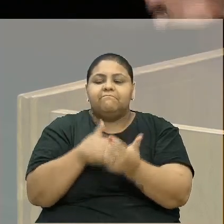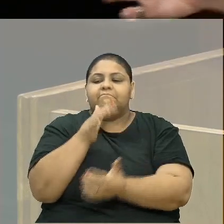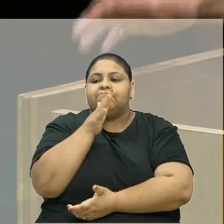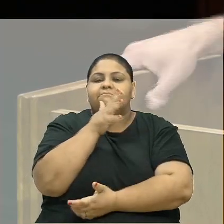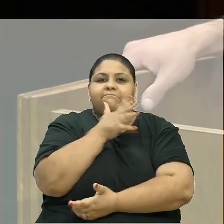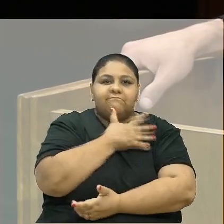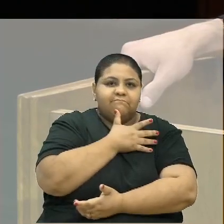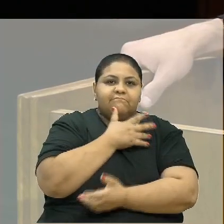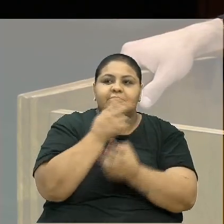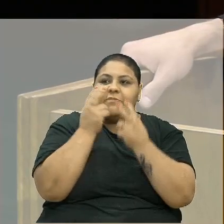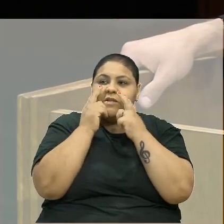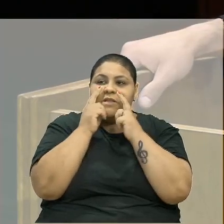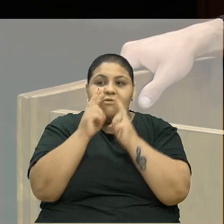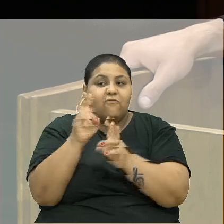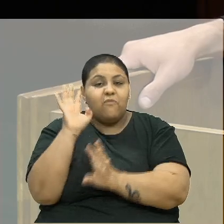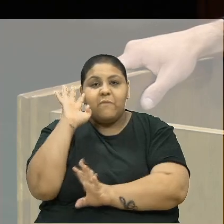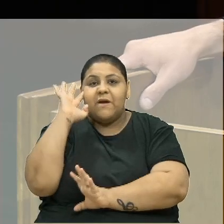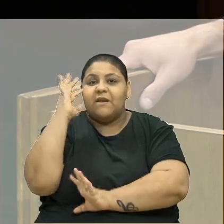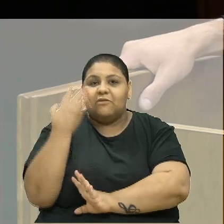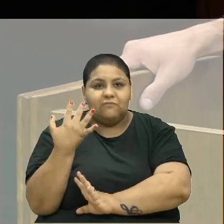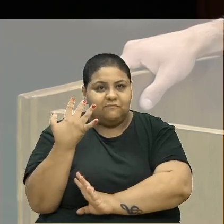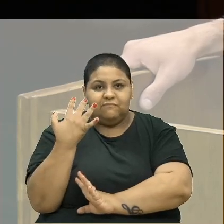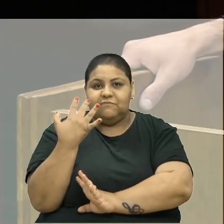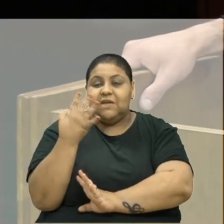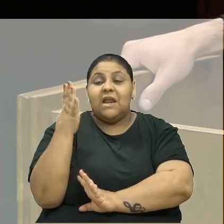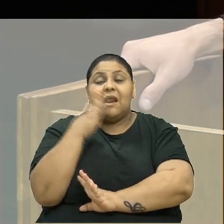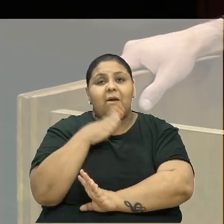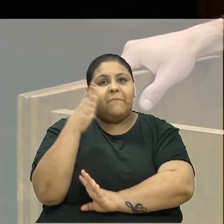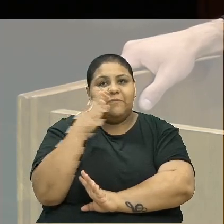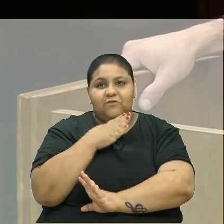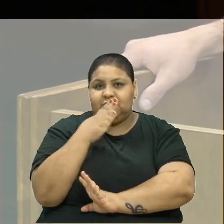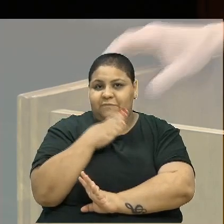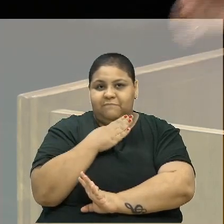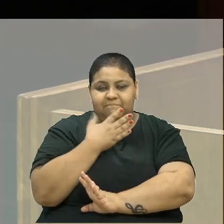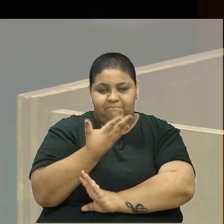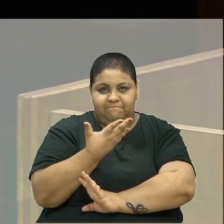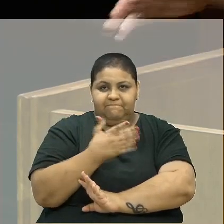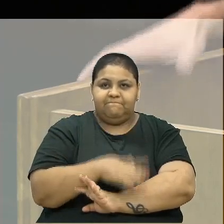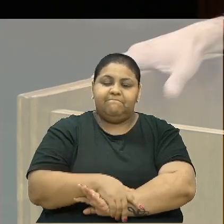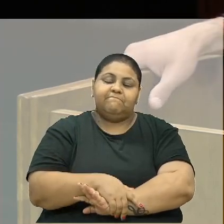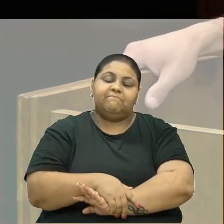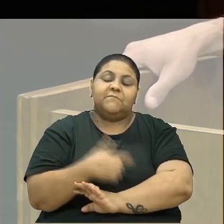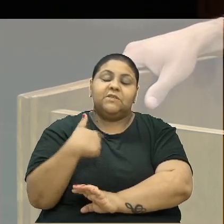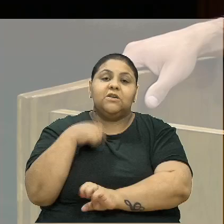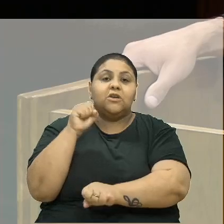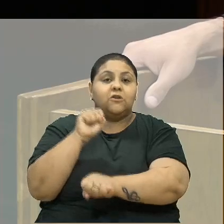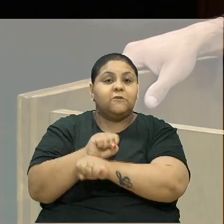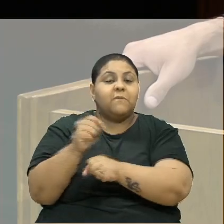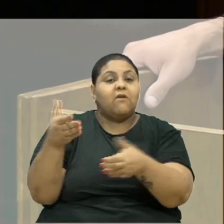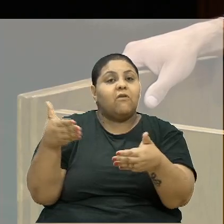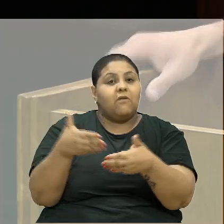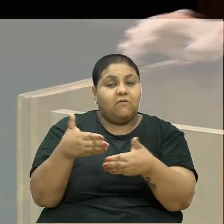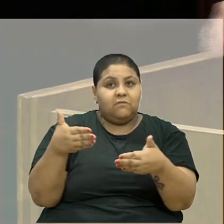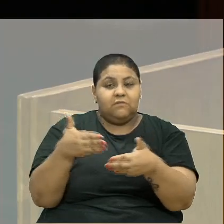e não se vê uma solução rápida e ágil. E espero que agora,